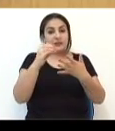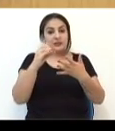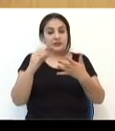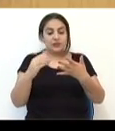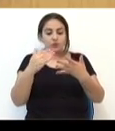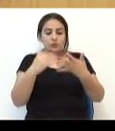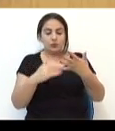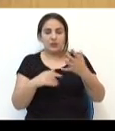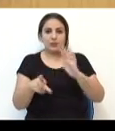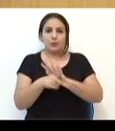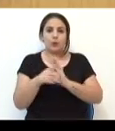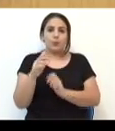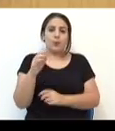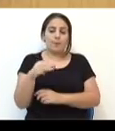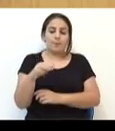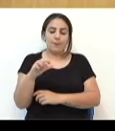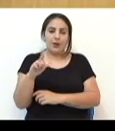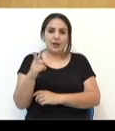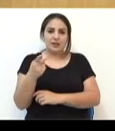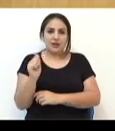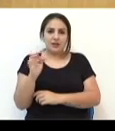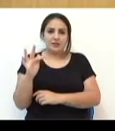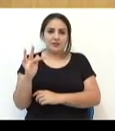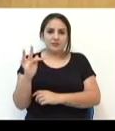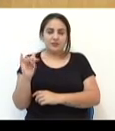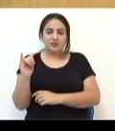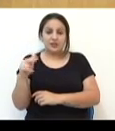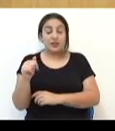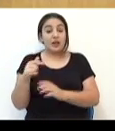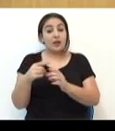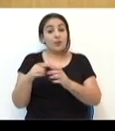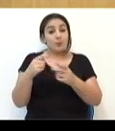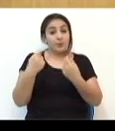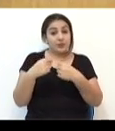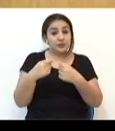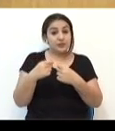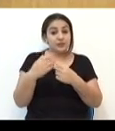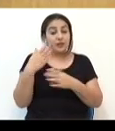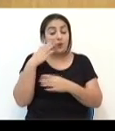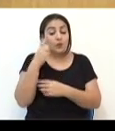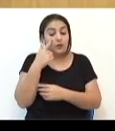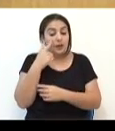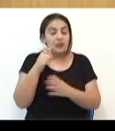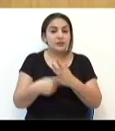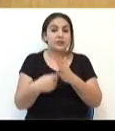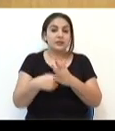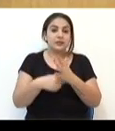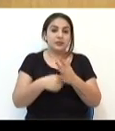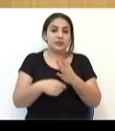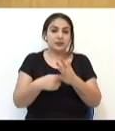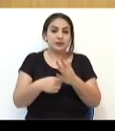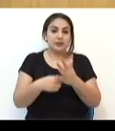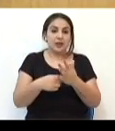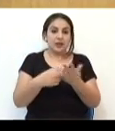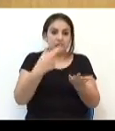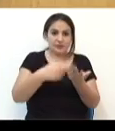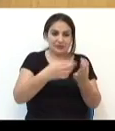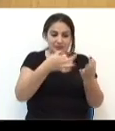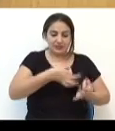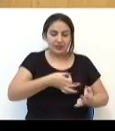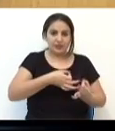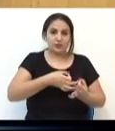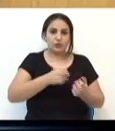que caíram na malha fina. Nesse caso, o ideal é se antecipar e tentar regularizar a situação junto à